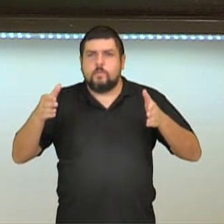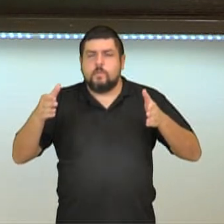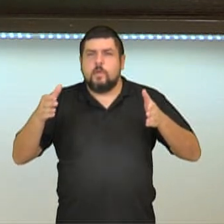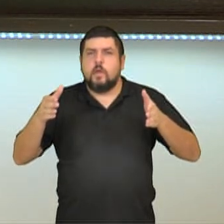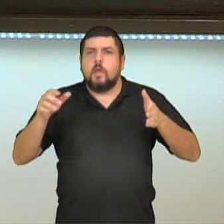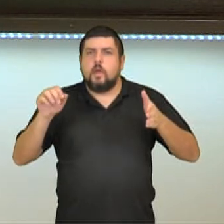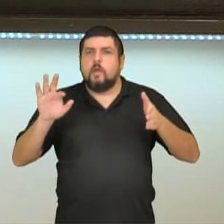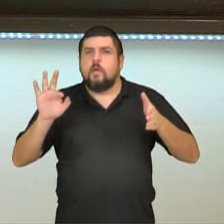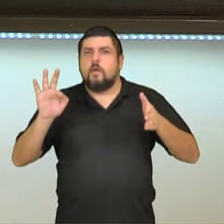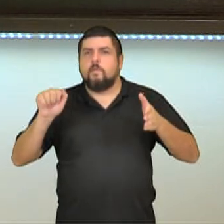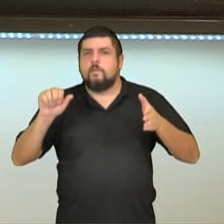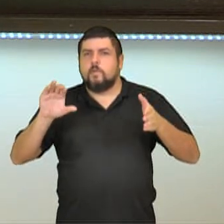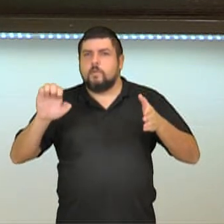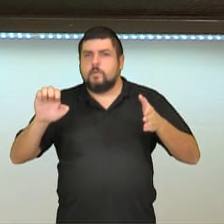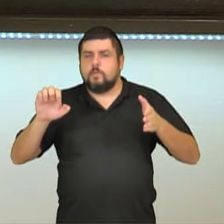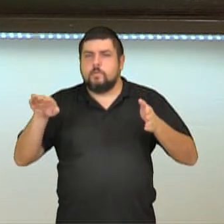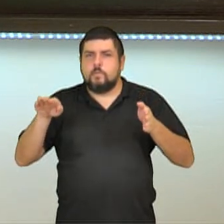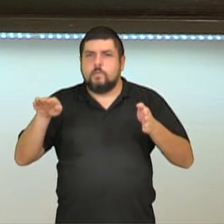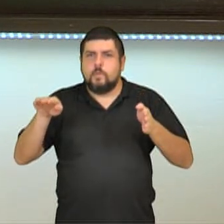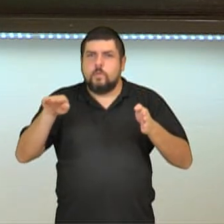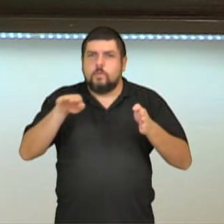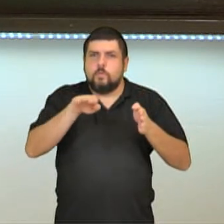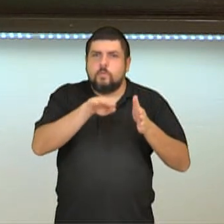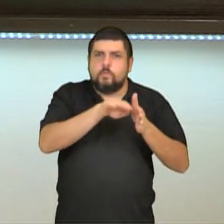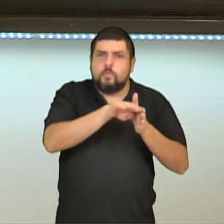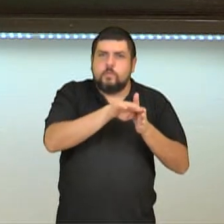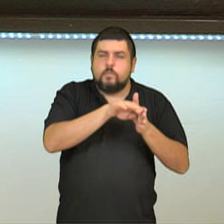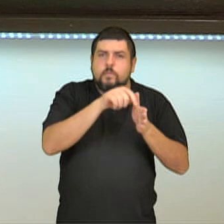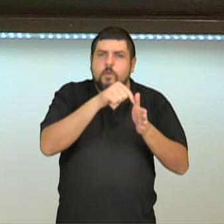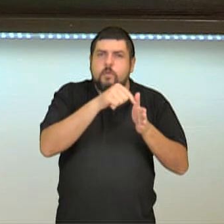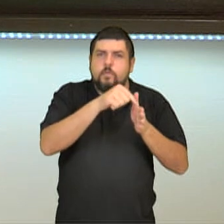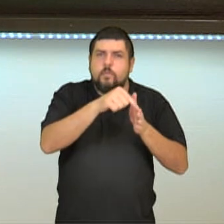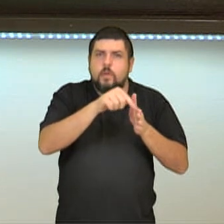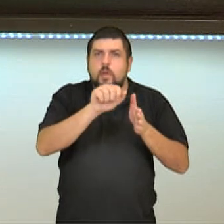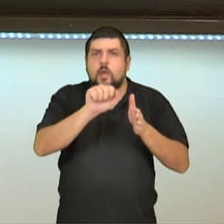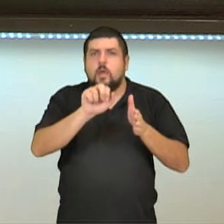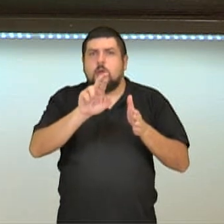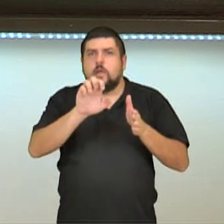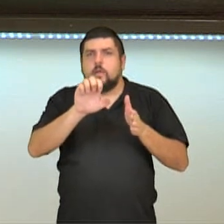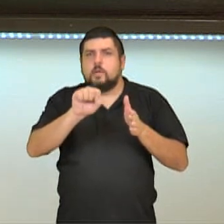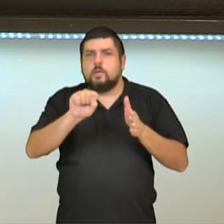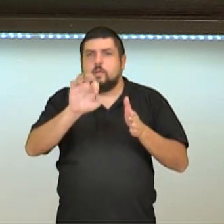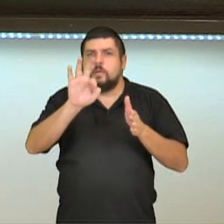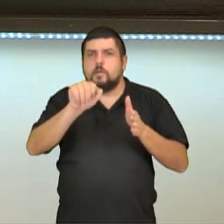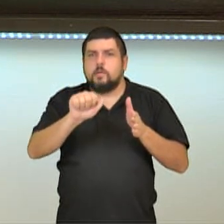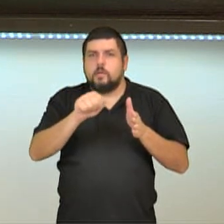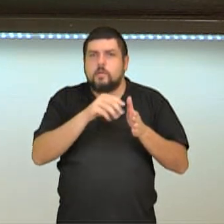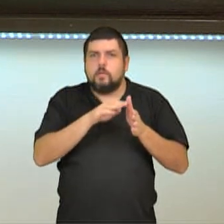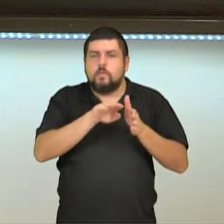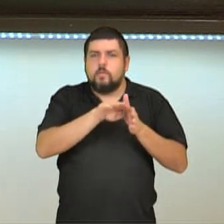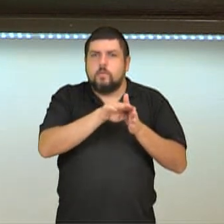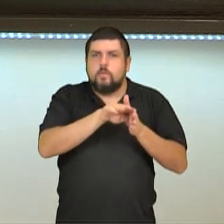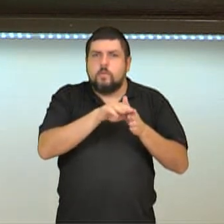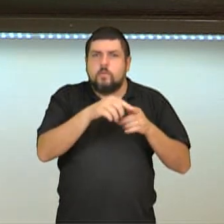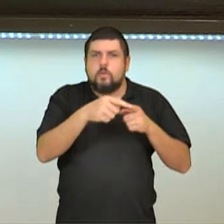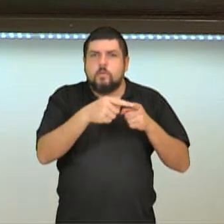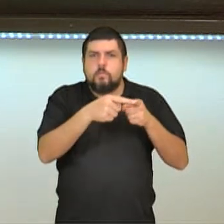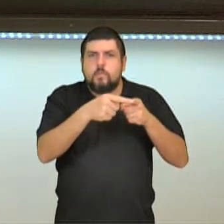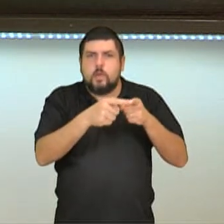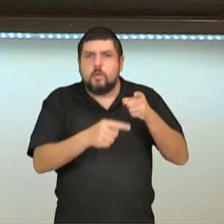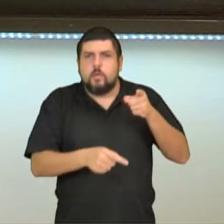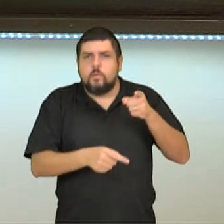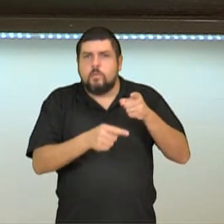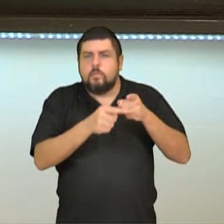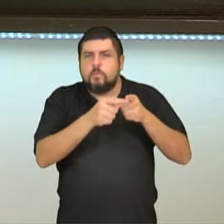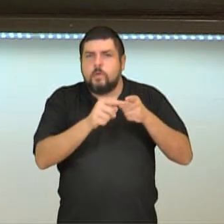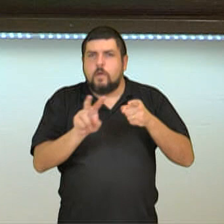de encontro, né? Ele é a minha aresta e o encontro dessas arestas é chamado de vértice. Tempo